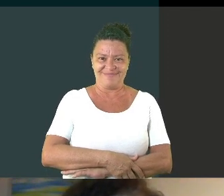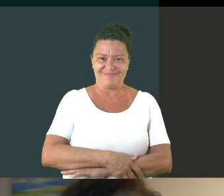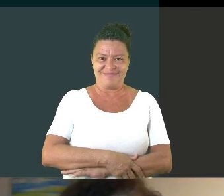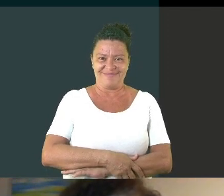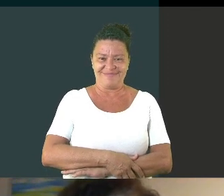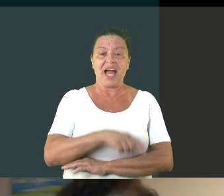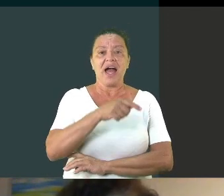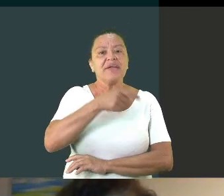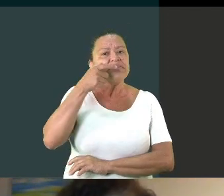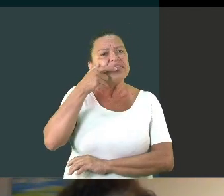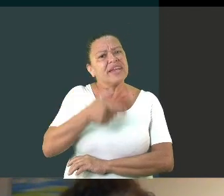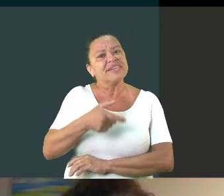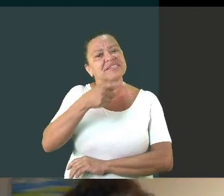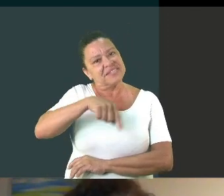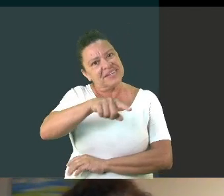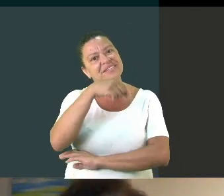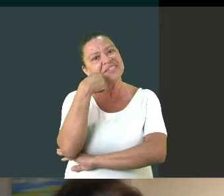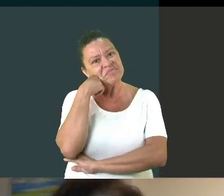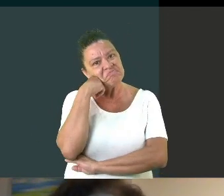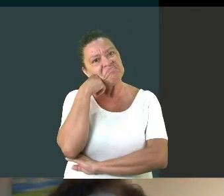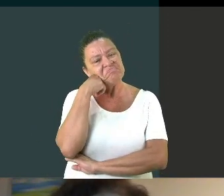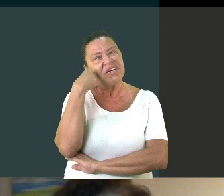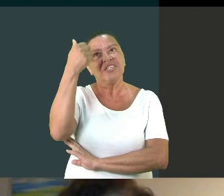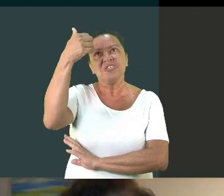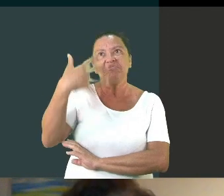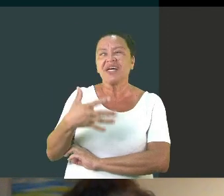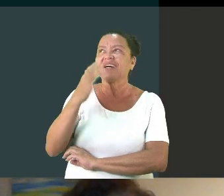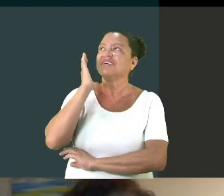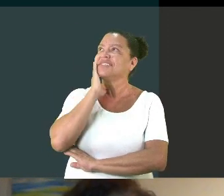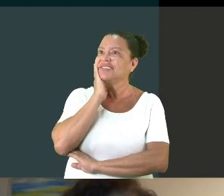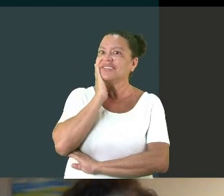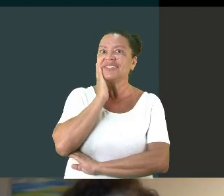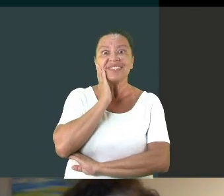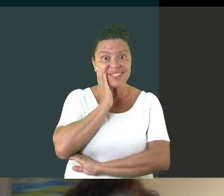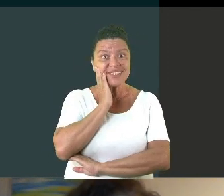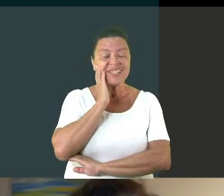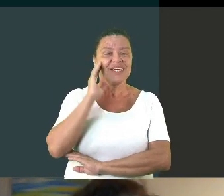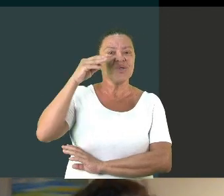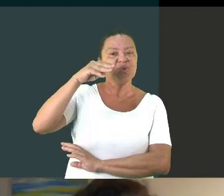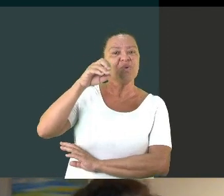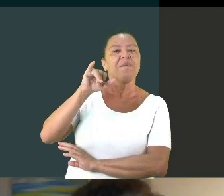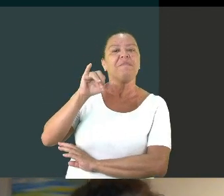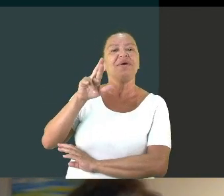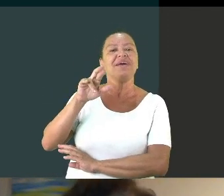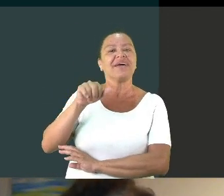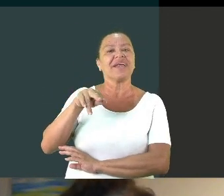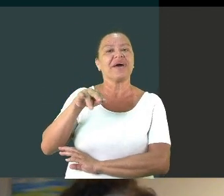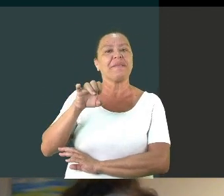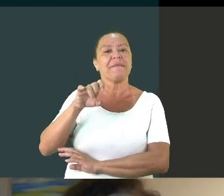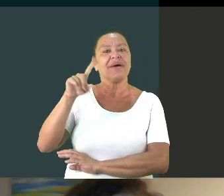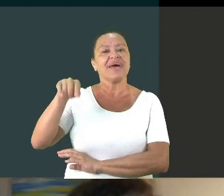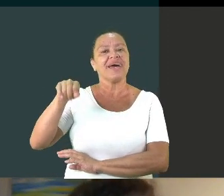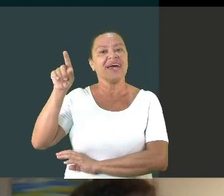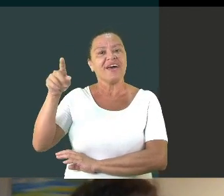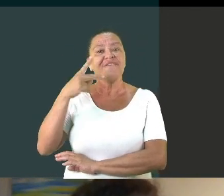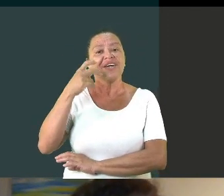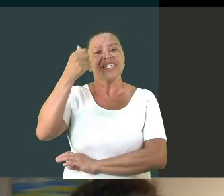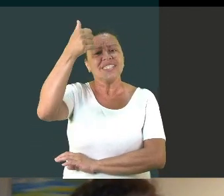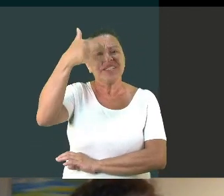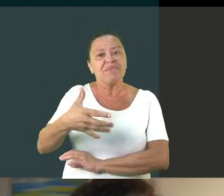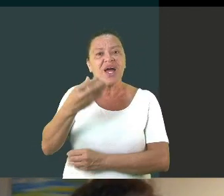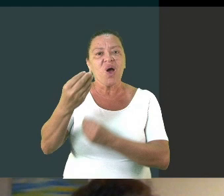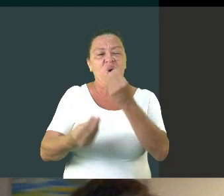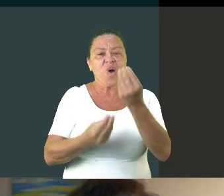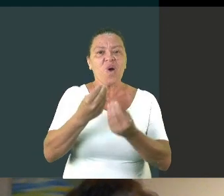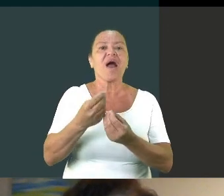é interessante essa explicação do Miramês, que ele nos explica